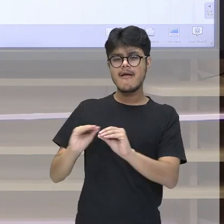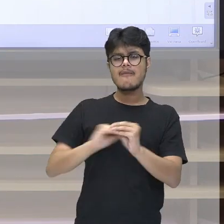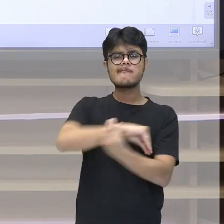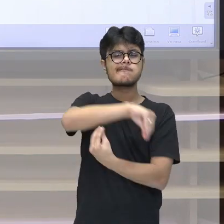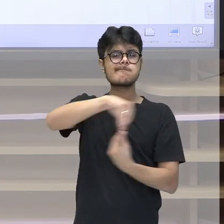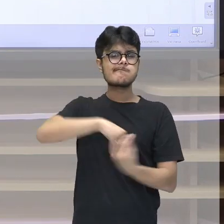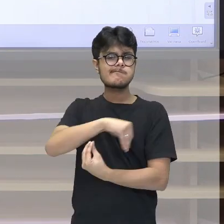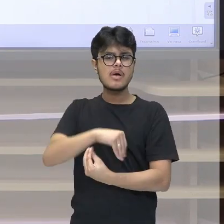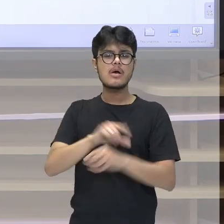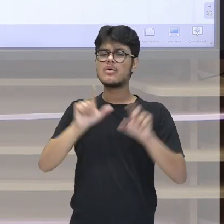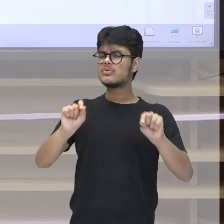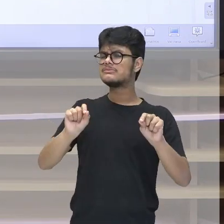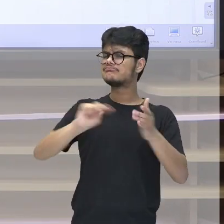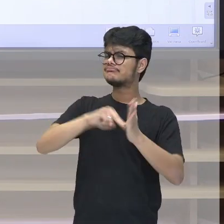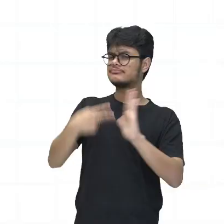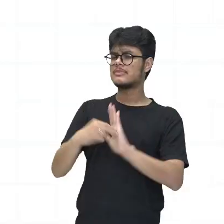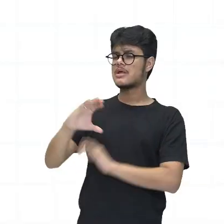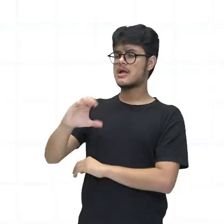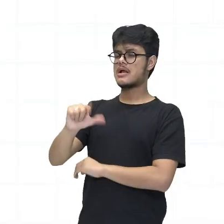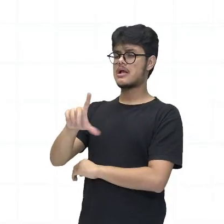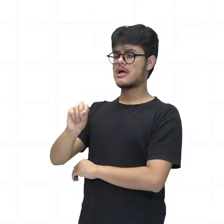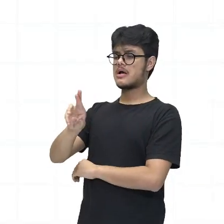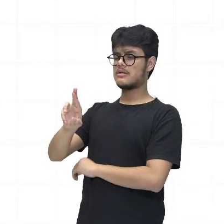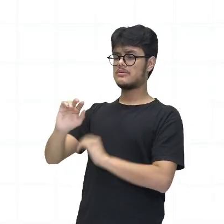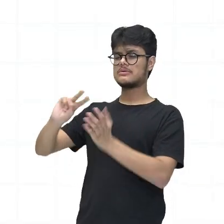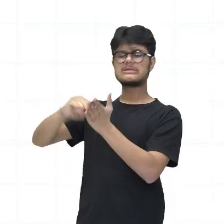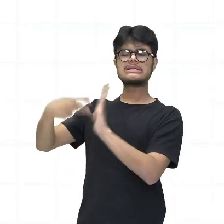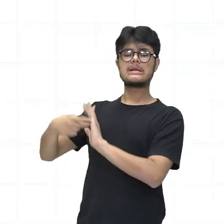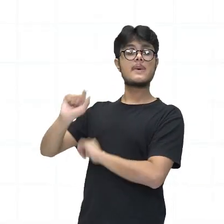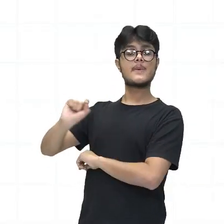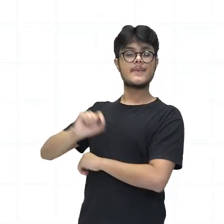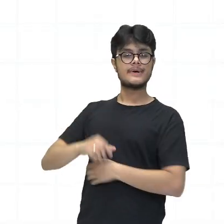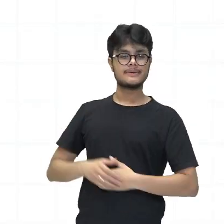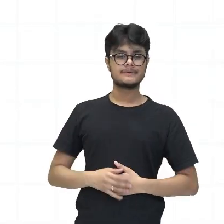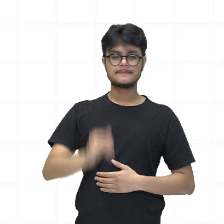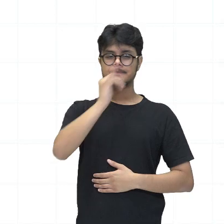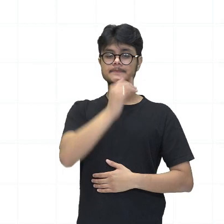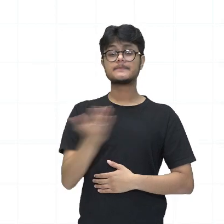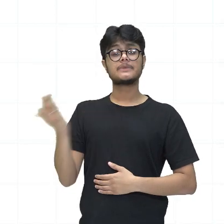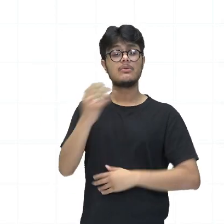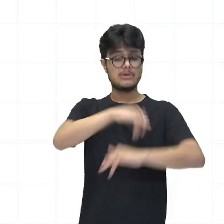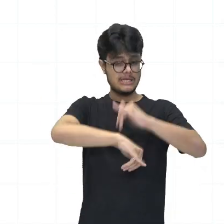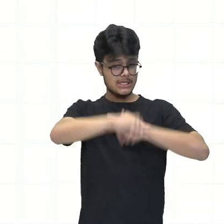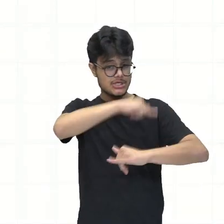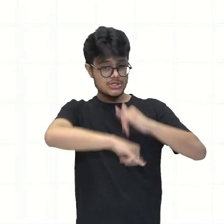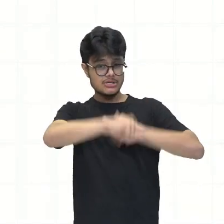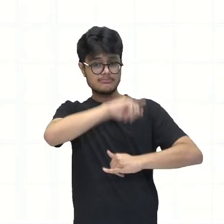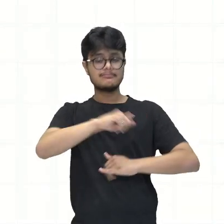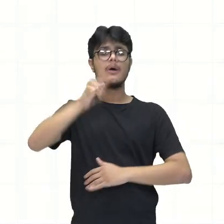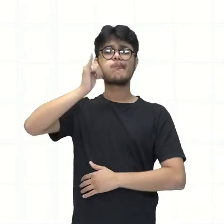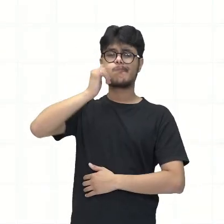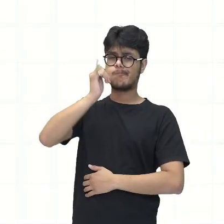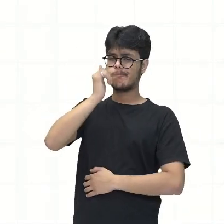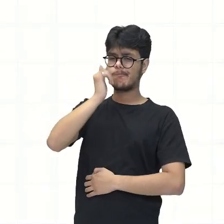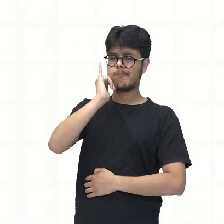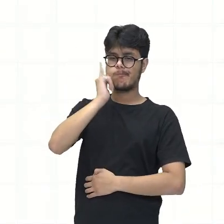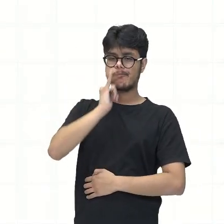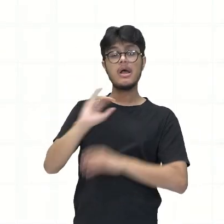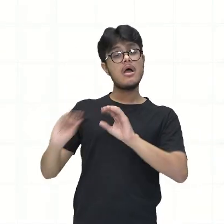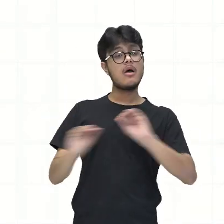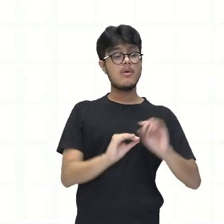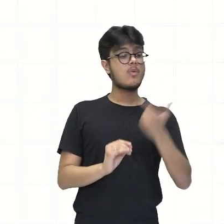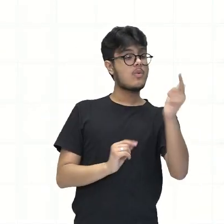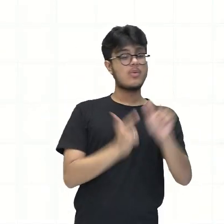é o calor? Então, a gente pode observar aí na nossa cartela que o calor é energia que é transferida de um corpo para